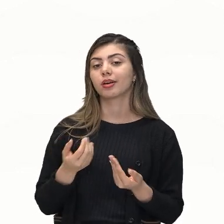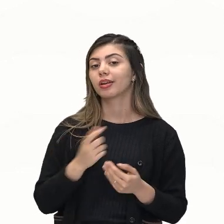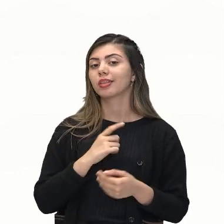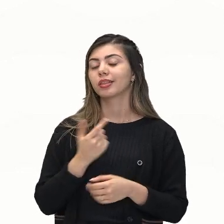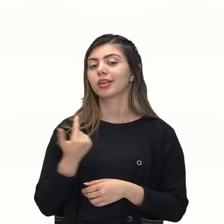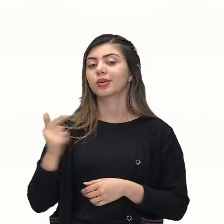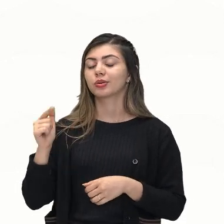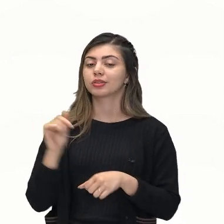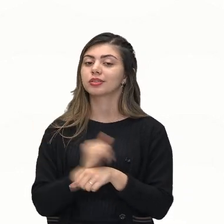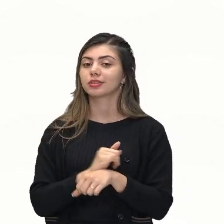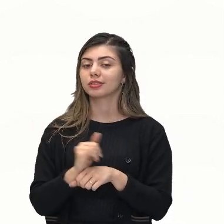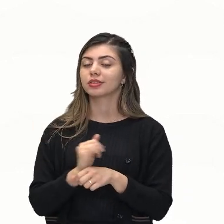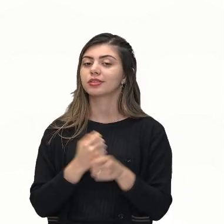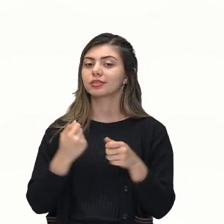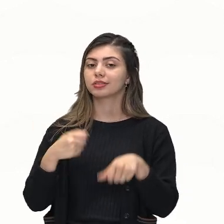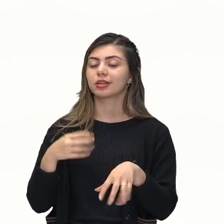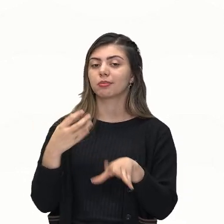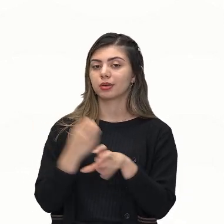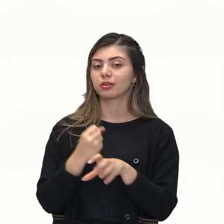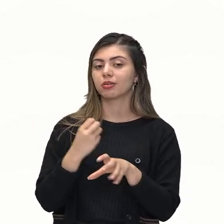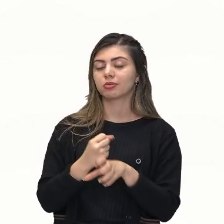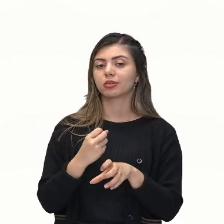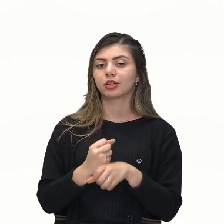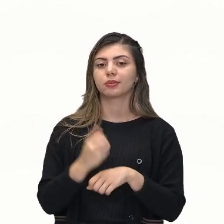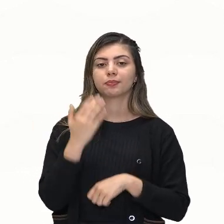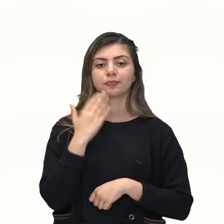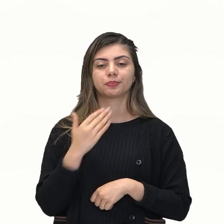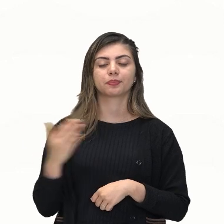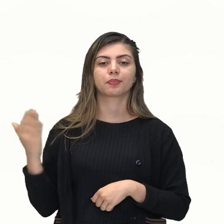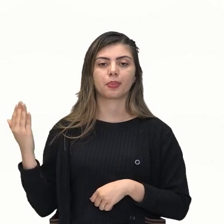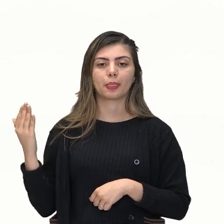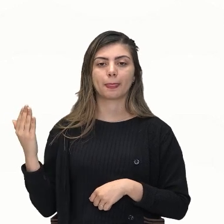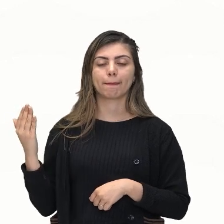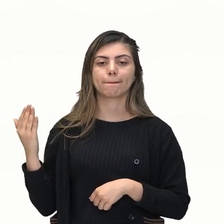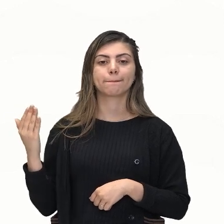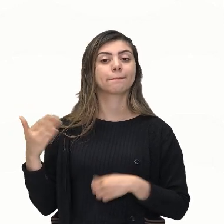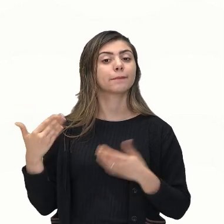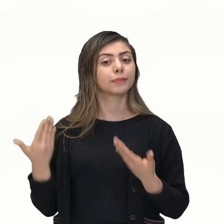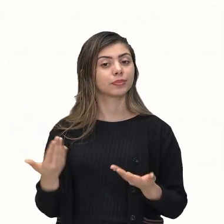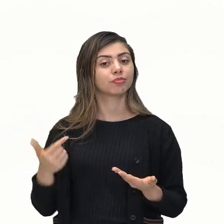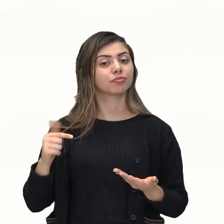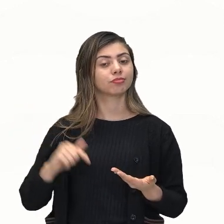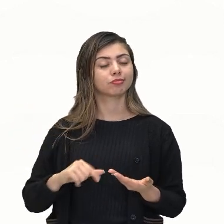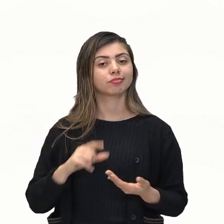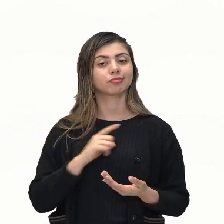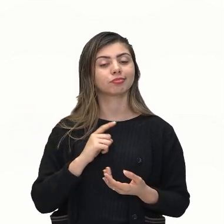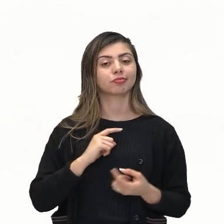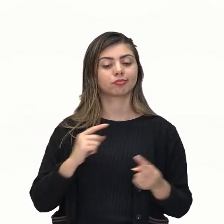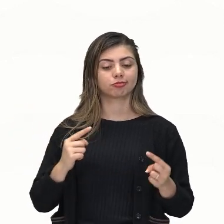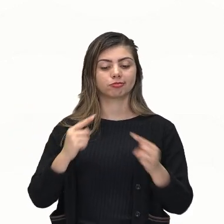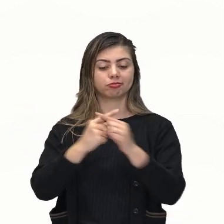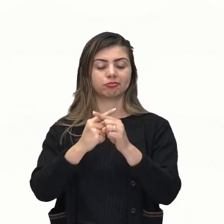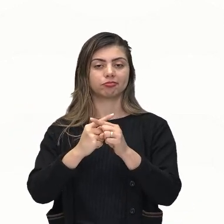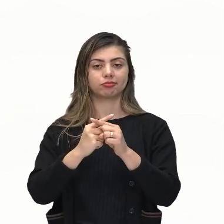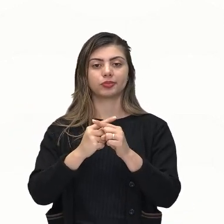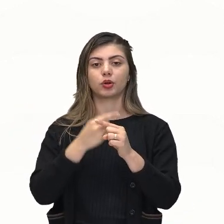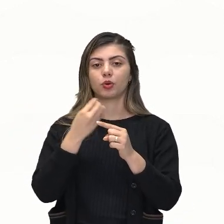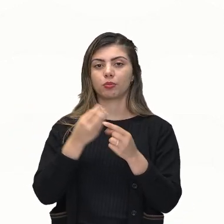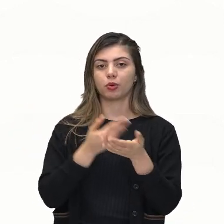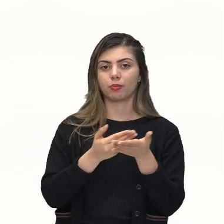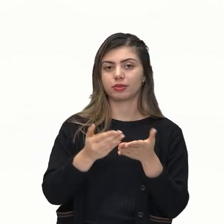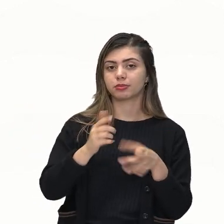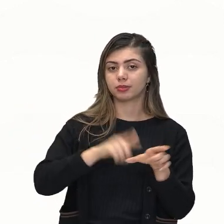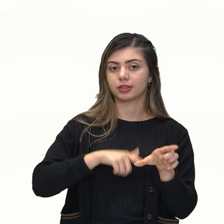outra maneira de resolver a mesma proporção. De novo, multiplicando a diagonal, começando pela